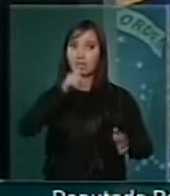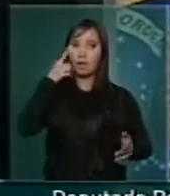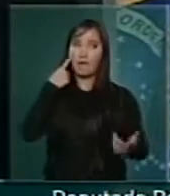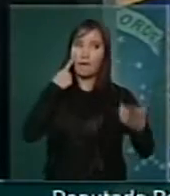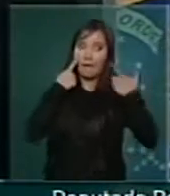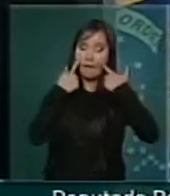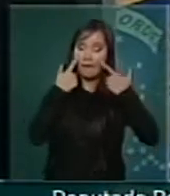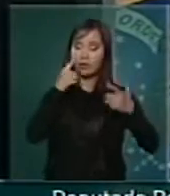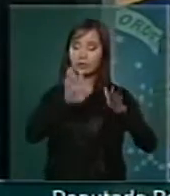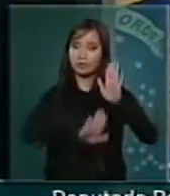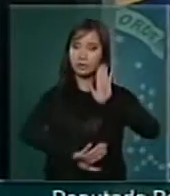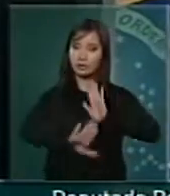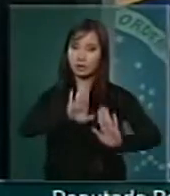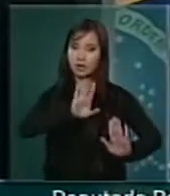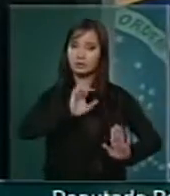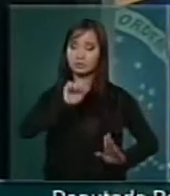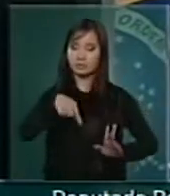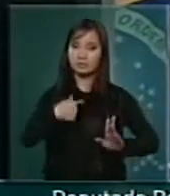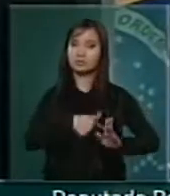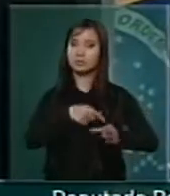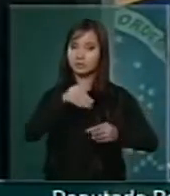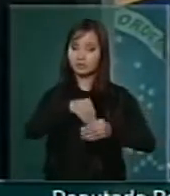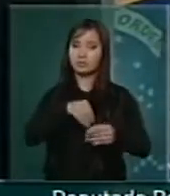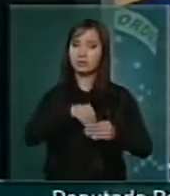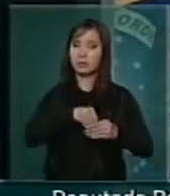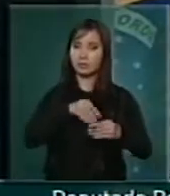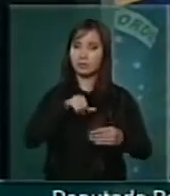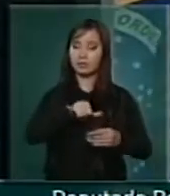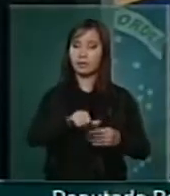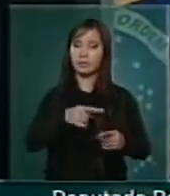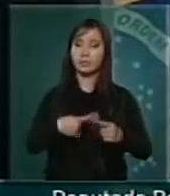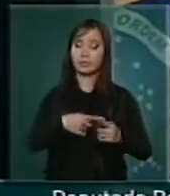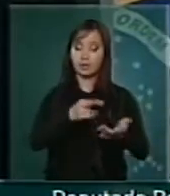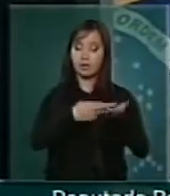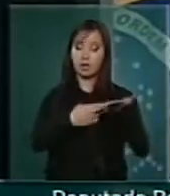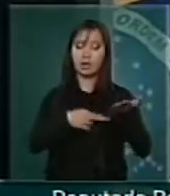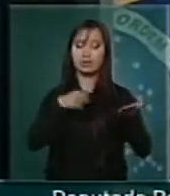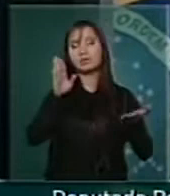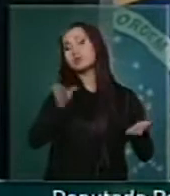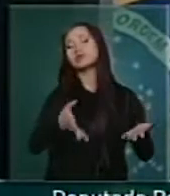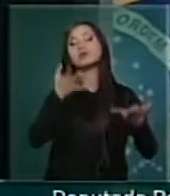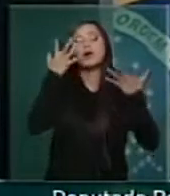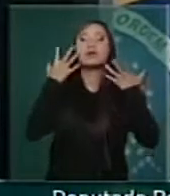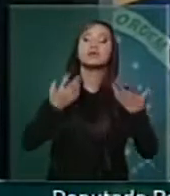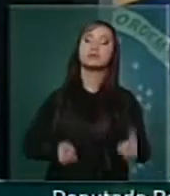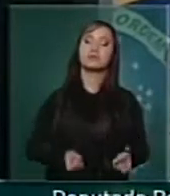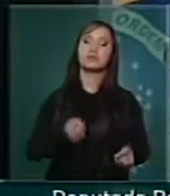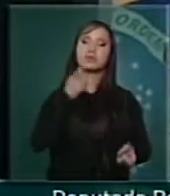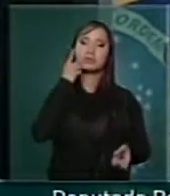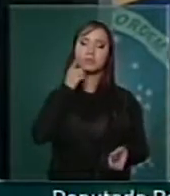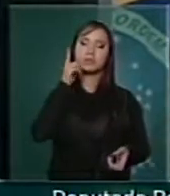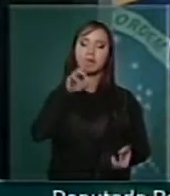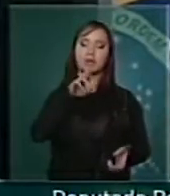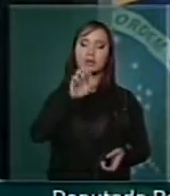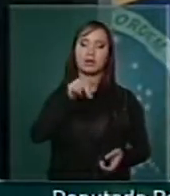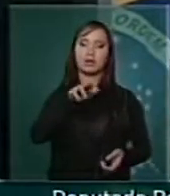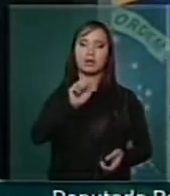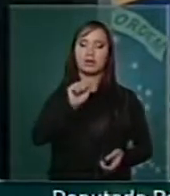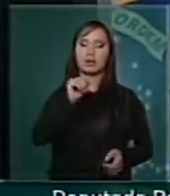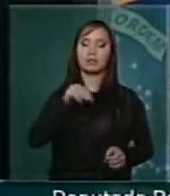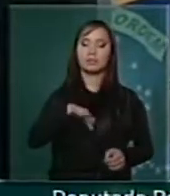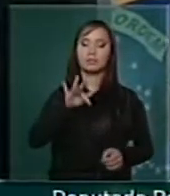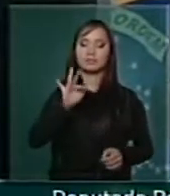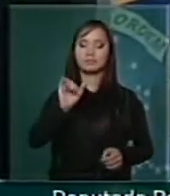aprovar, uma vez que esta proposta já foi aceita pelo relator, o nobre deputado Renan Filho.